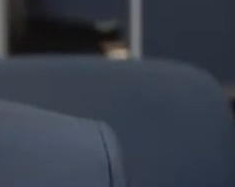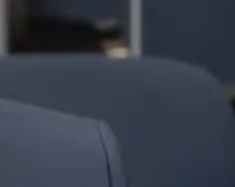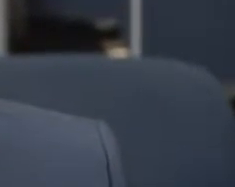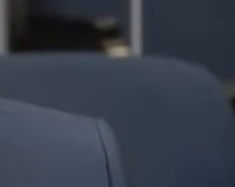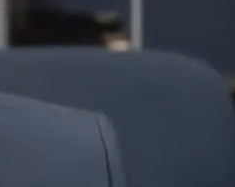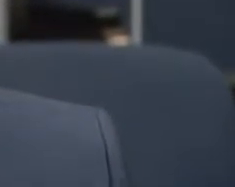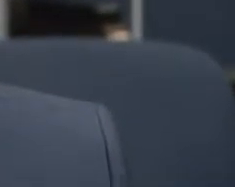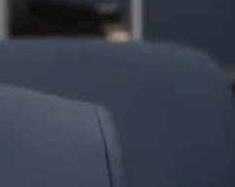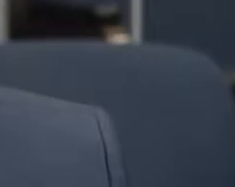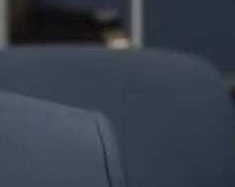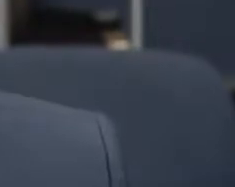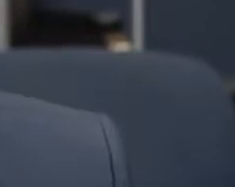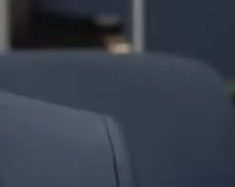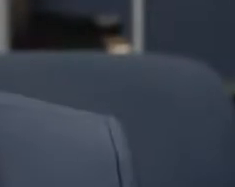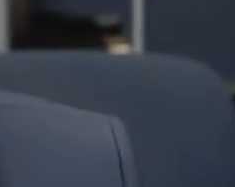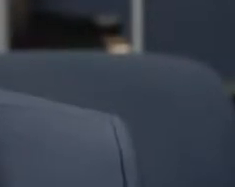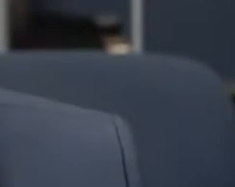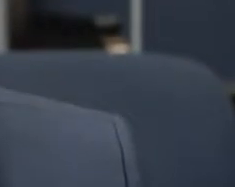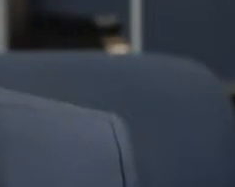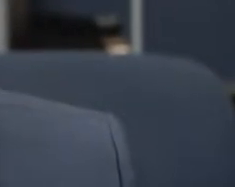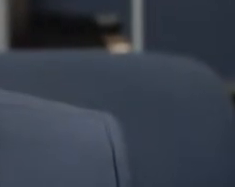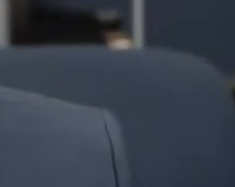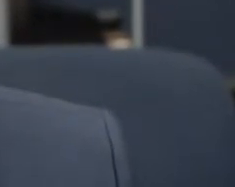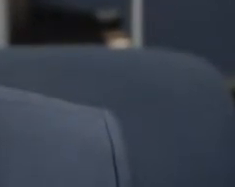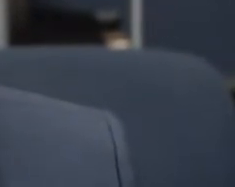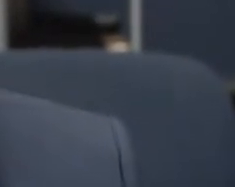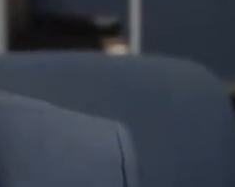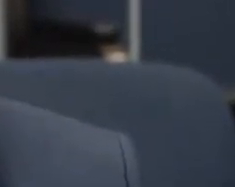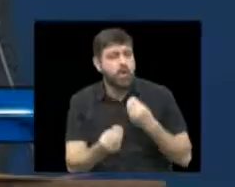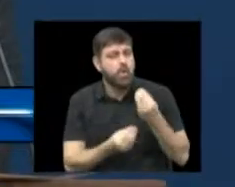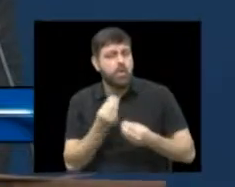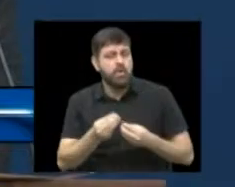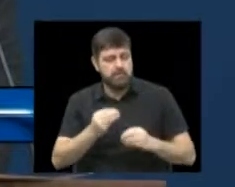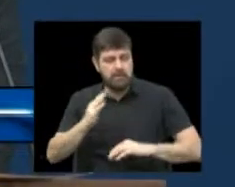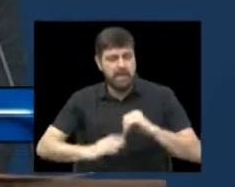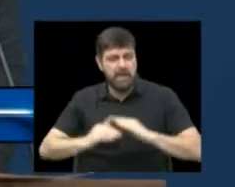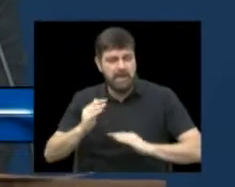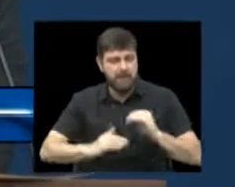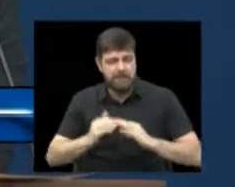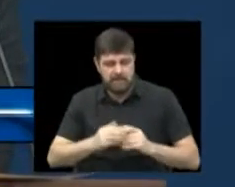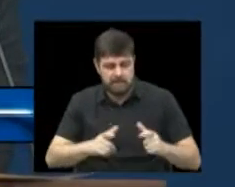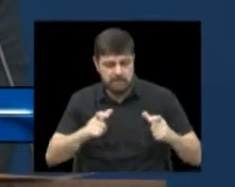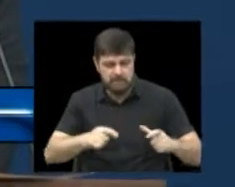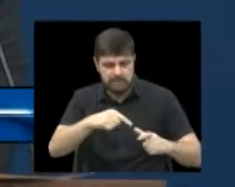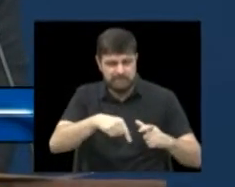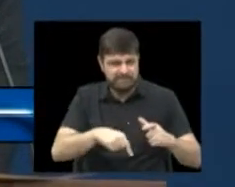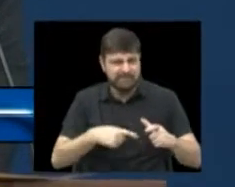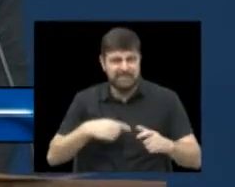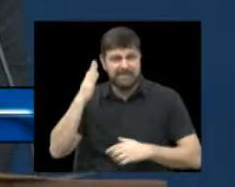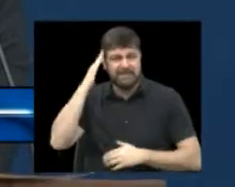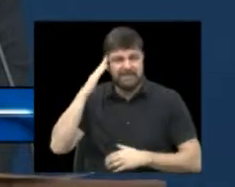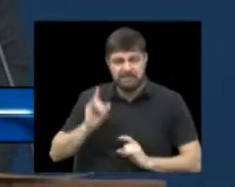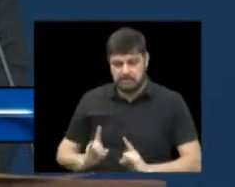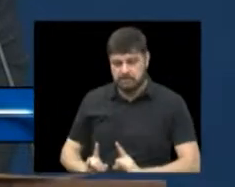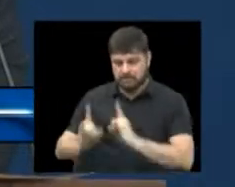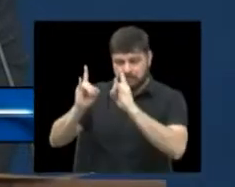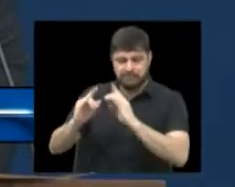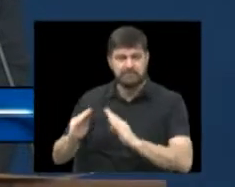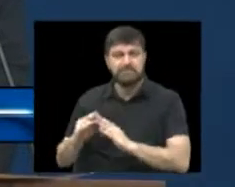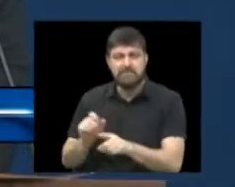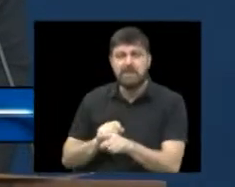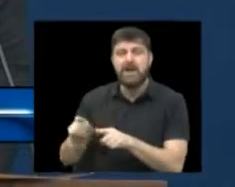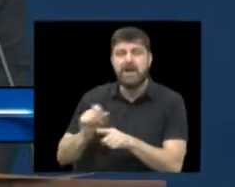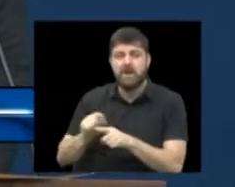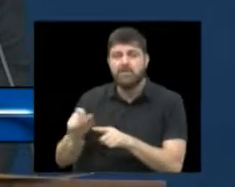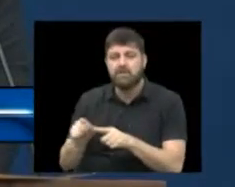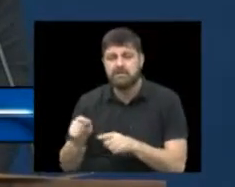e também que pretende realizar um estudo na Câmara para buscar soluções. Propriedade dos prédios, do contrato de locação,